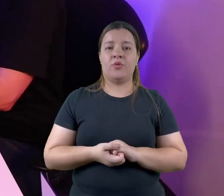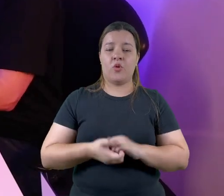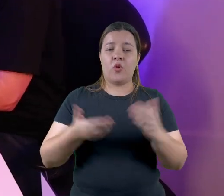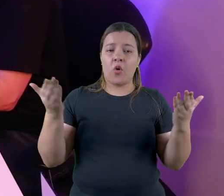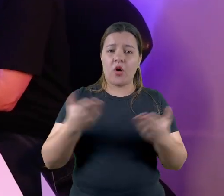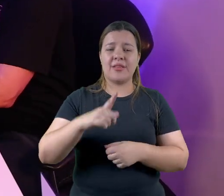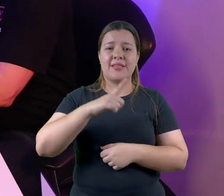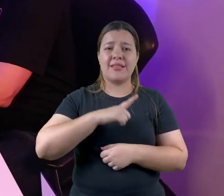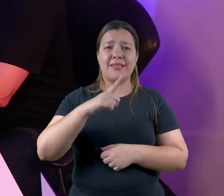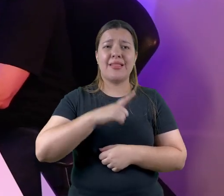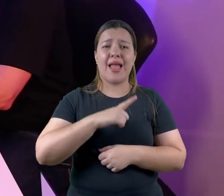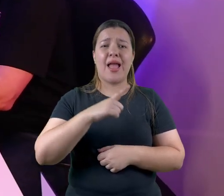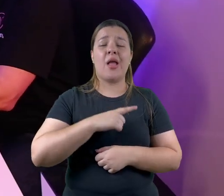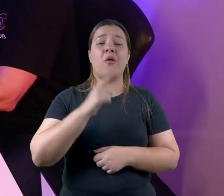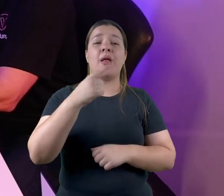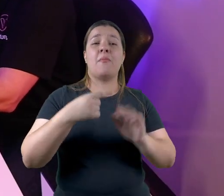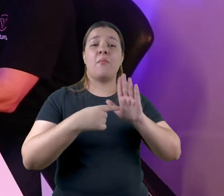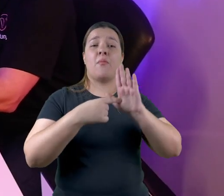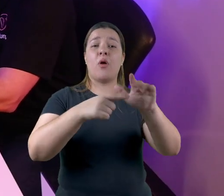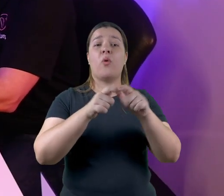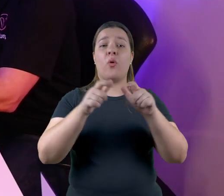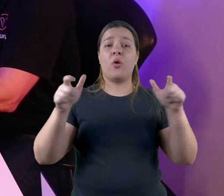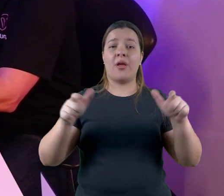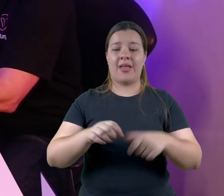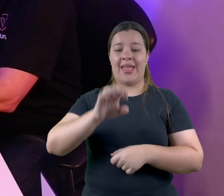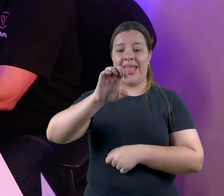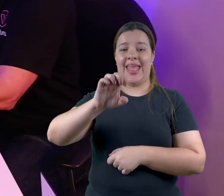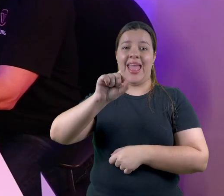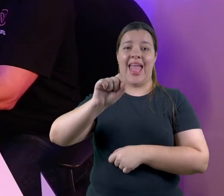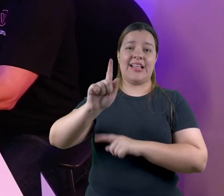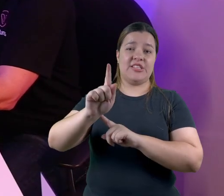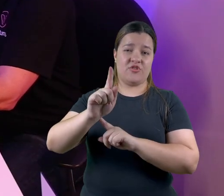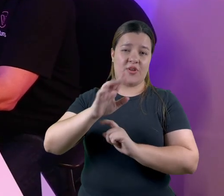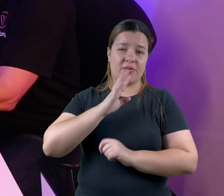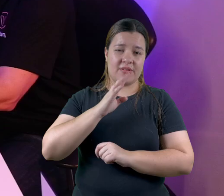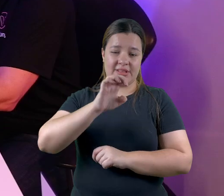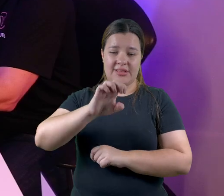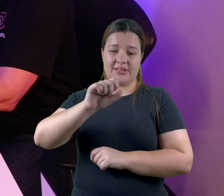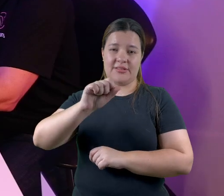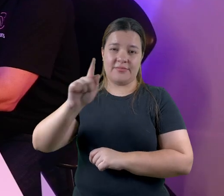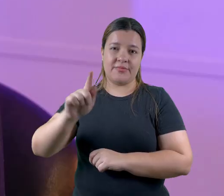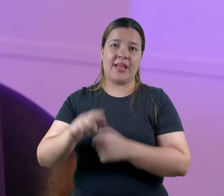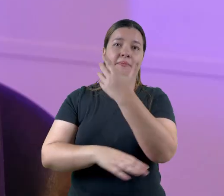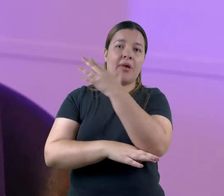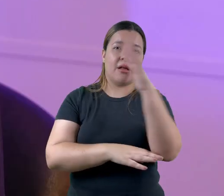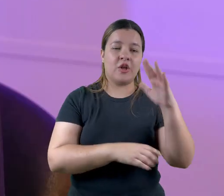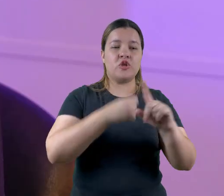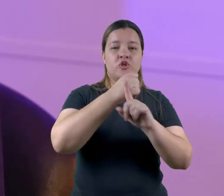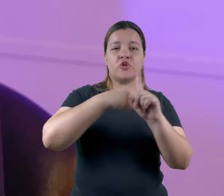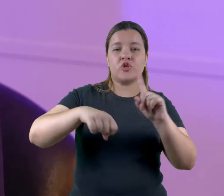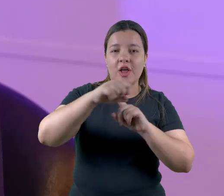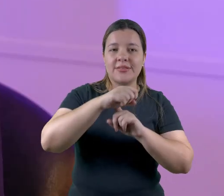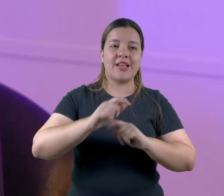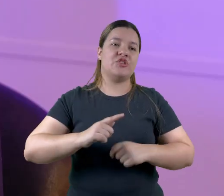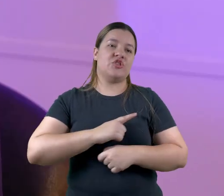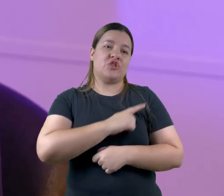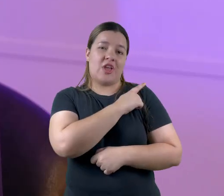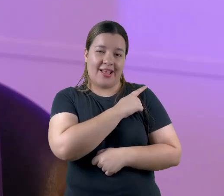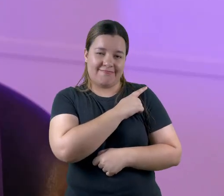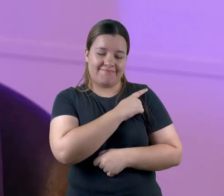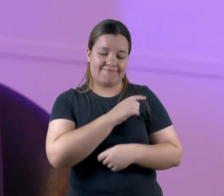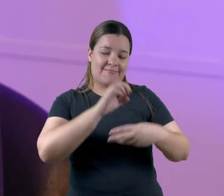seguinte hoje tá muito em moda né o tal do esg o environment social e